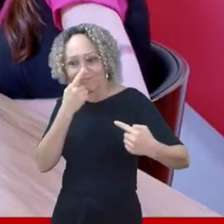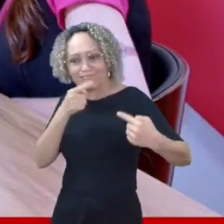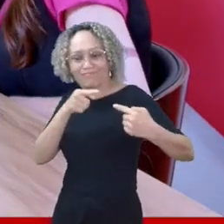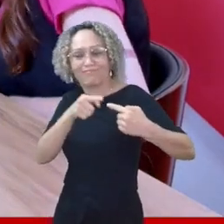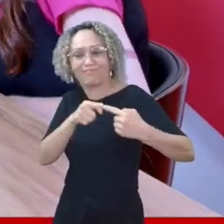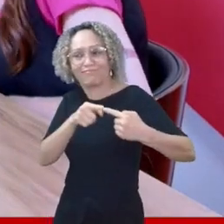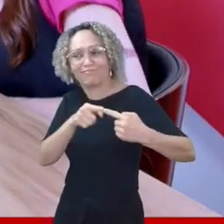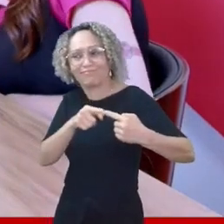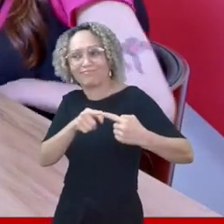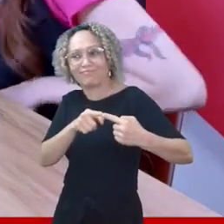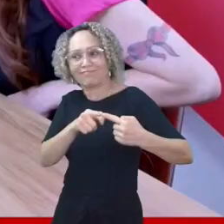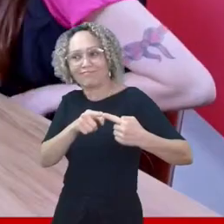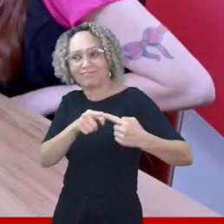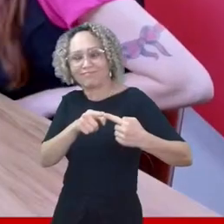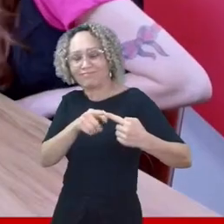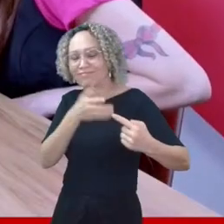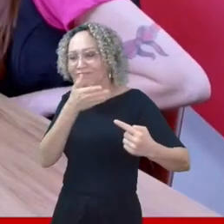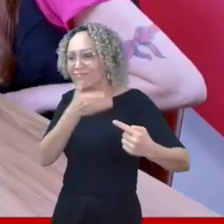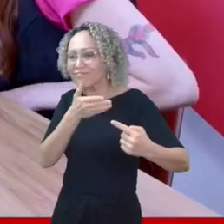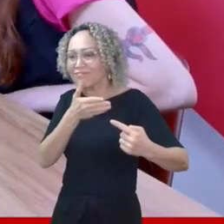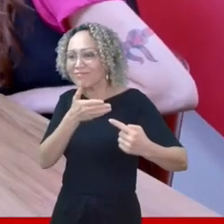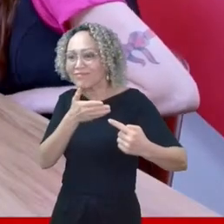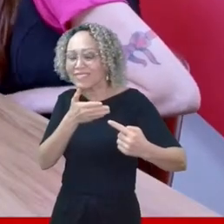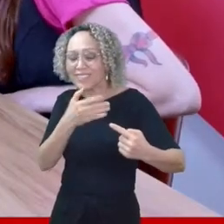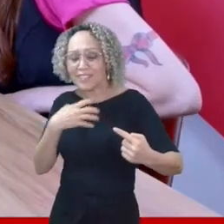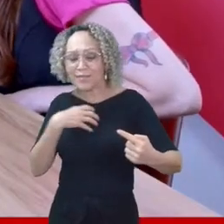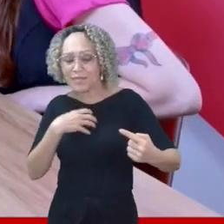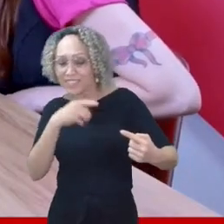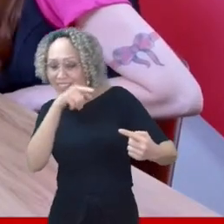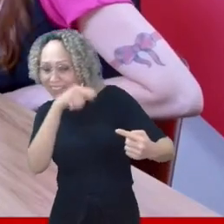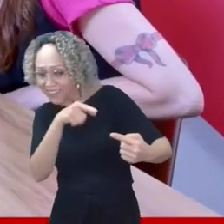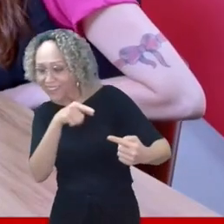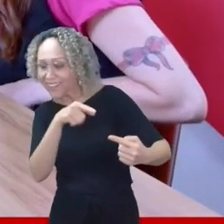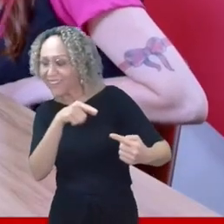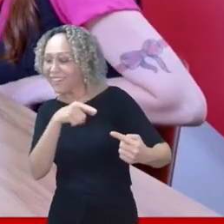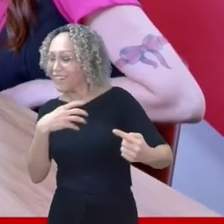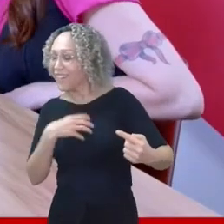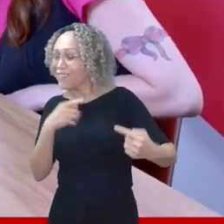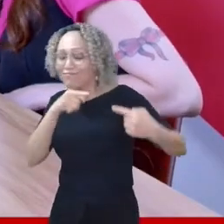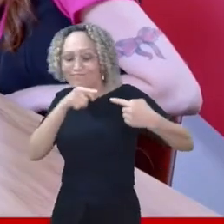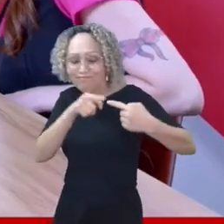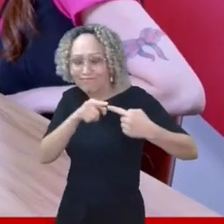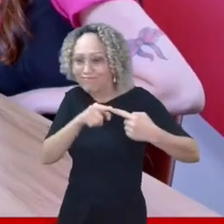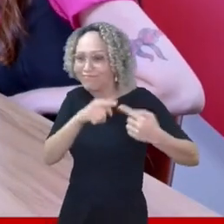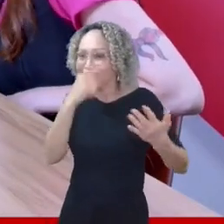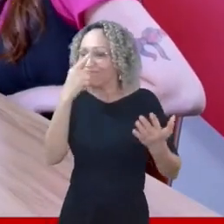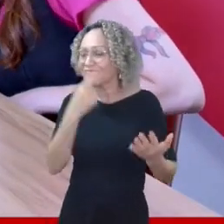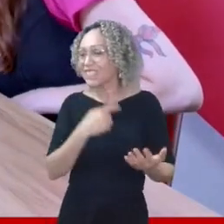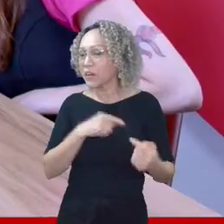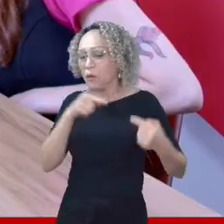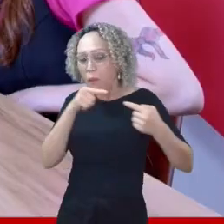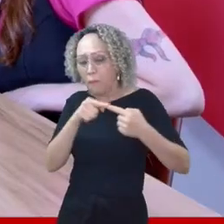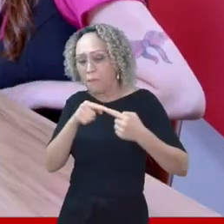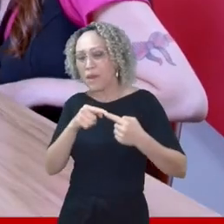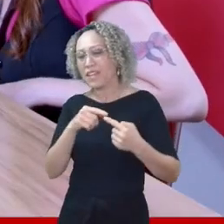amiga? Isso aí é muito... Ele me resumiu, né? Total. Tu me resumiu. O tema de hoje é Fran.